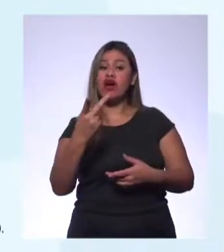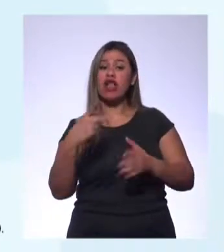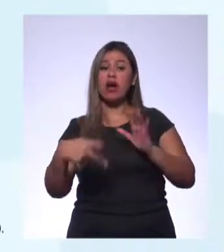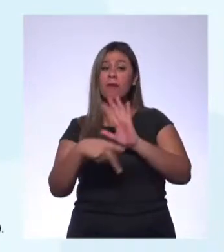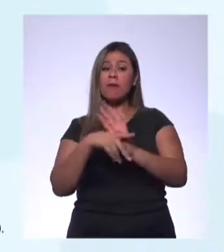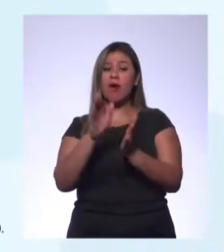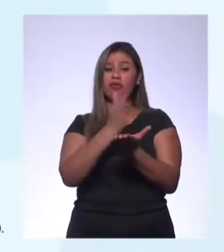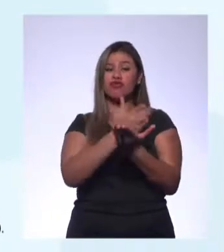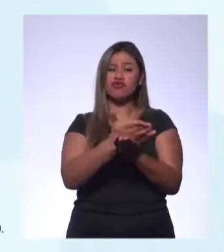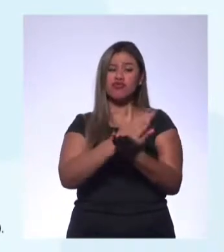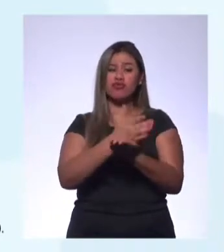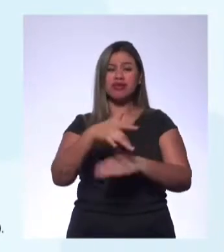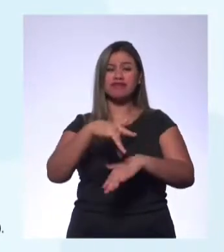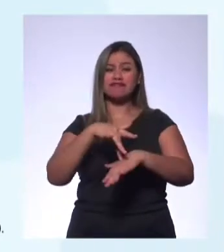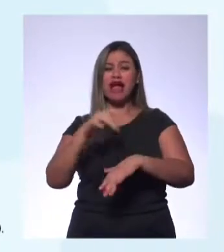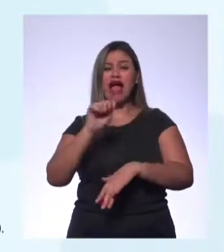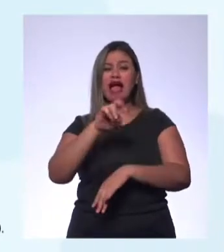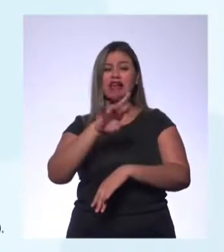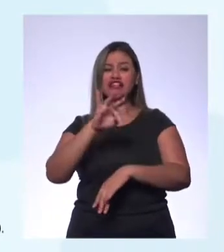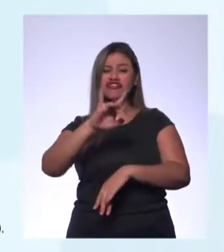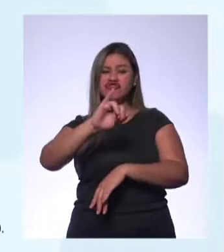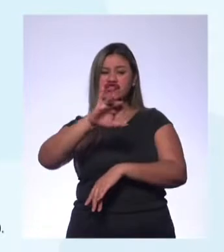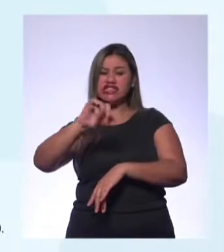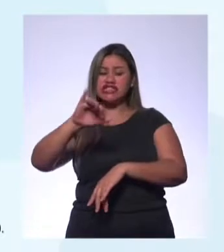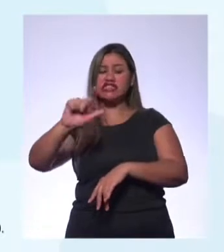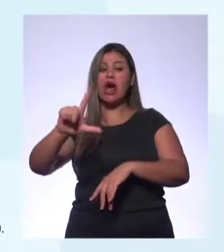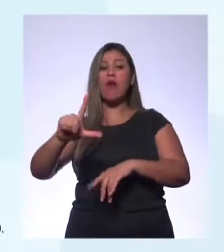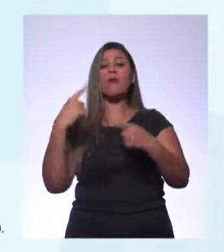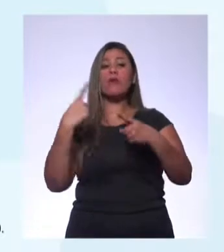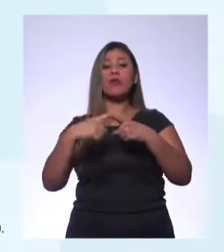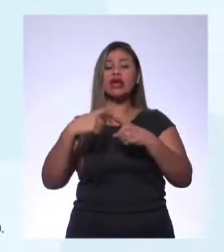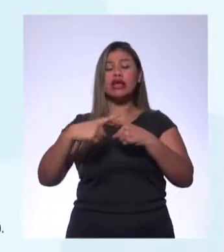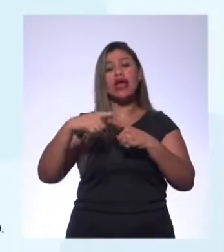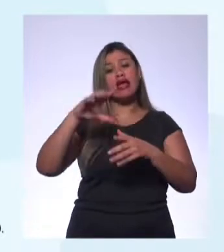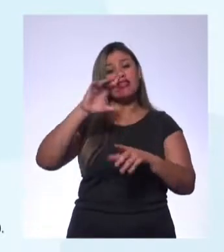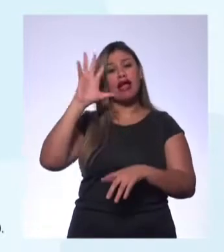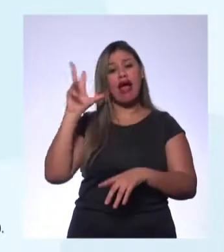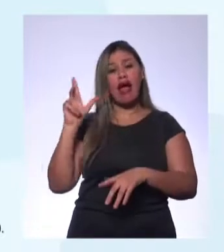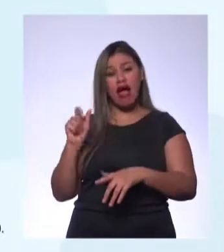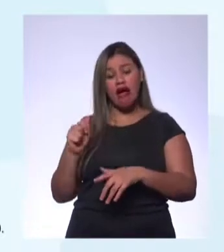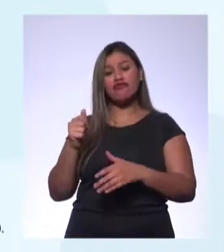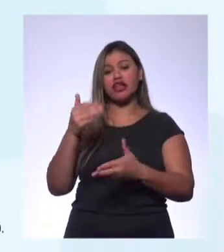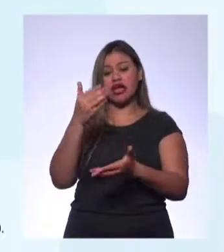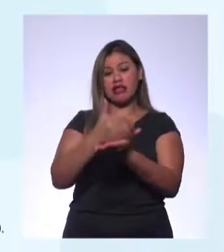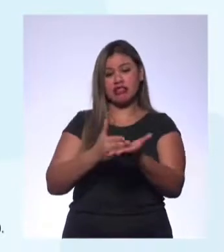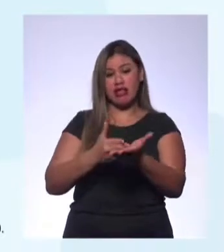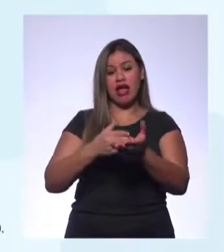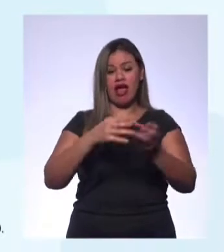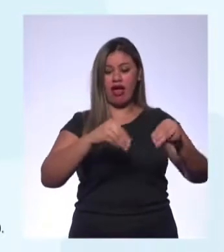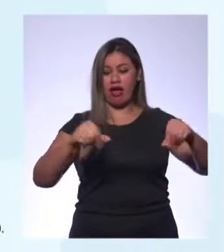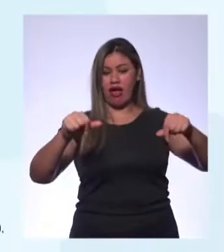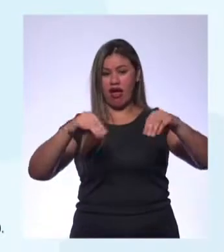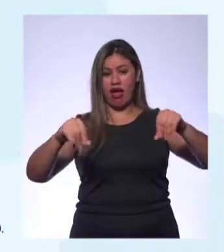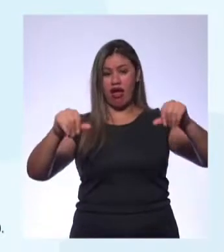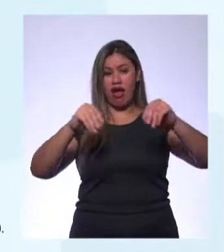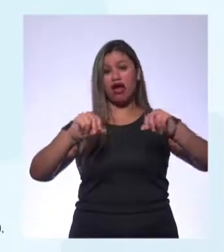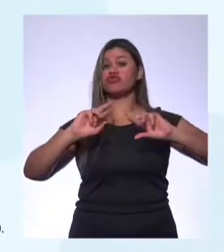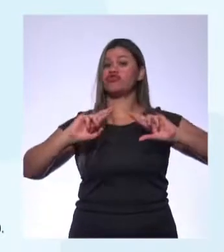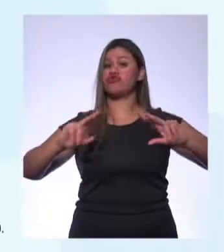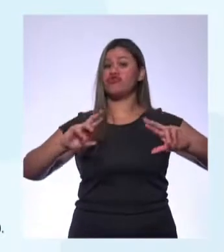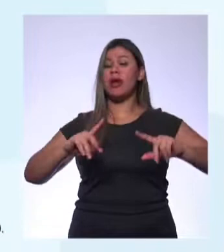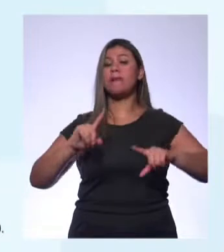fronteiras artificiais, porque, do ponto de vista dos africanos, a delimitação do território era uma, e, na